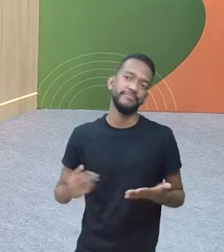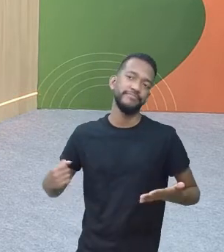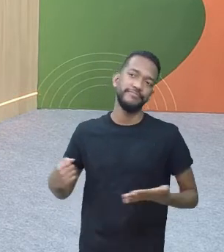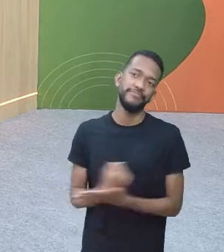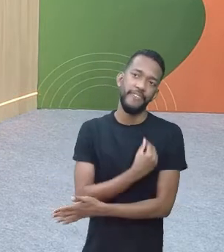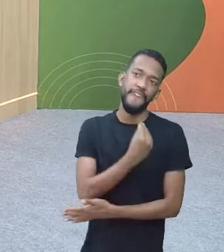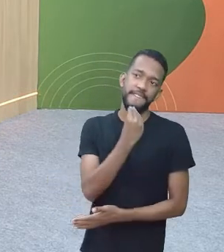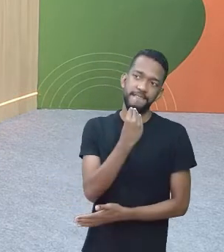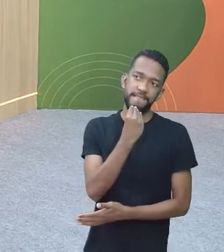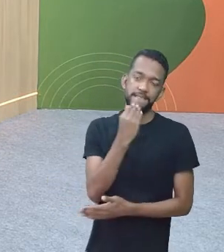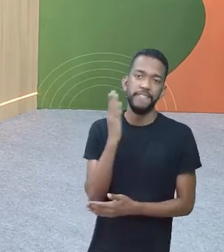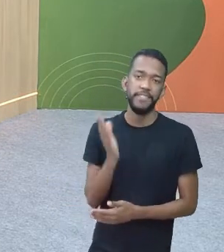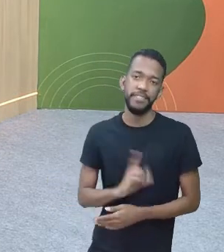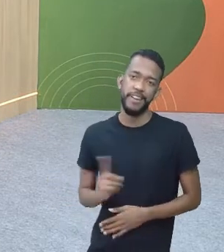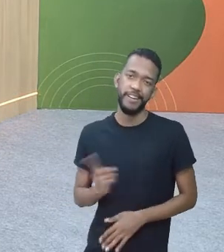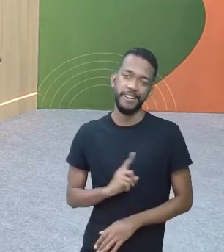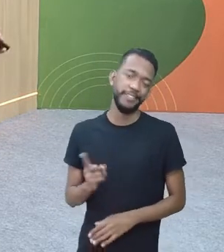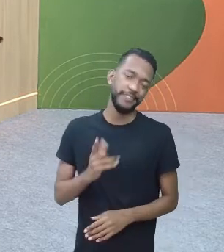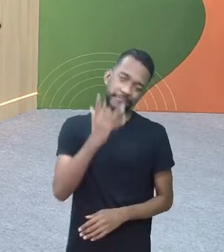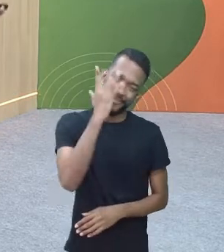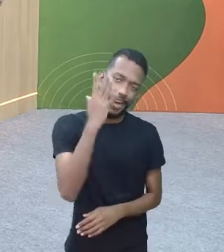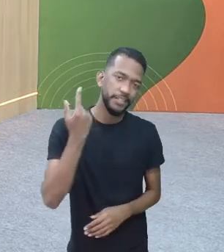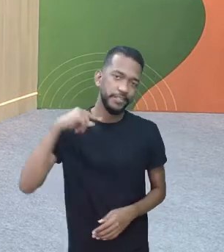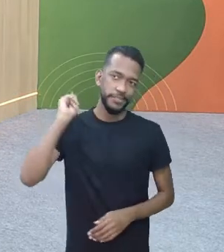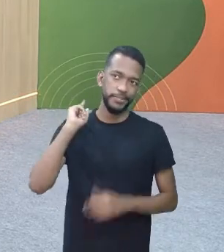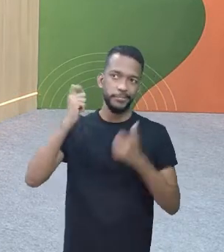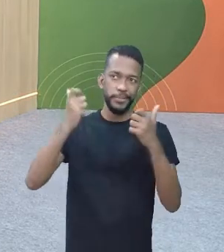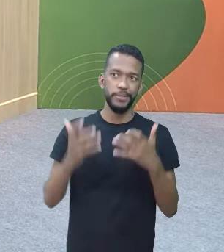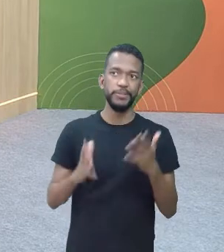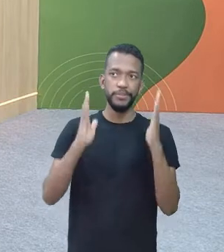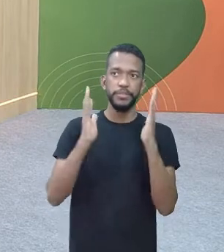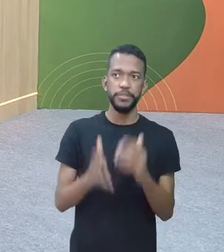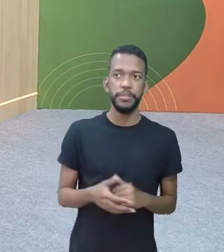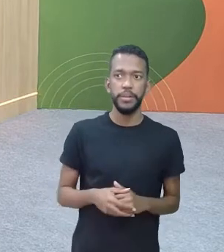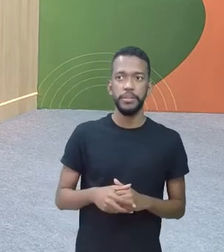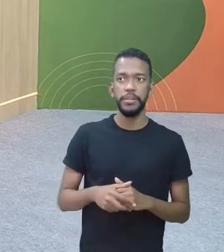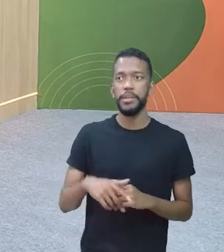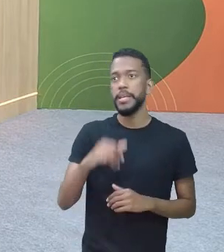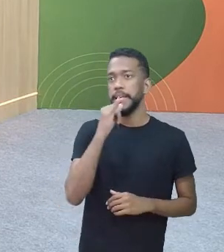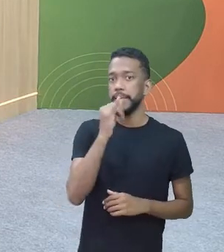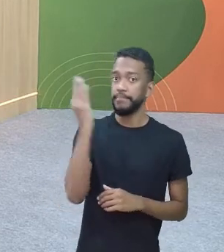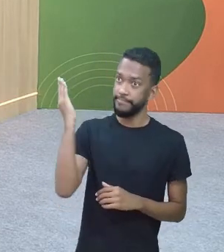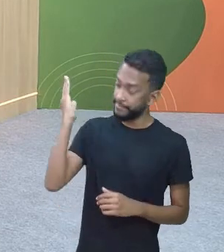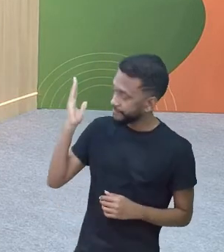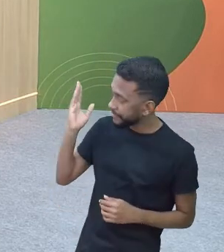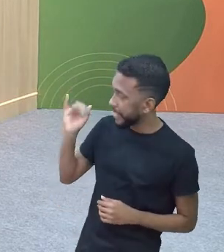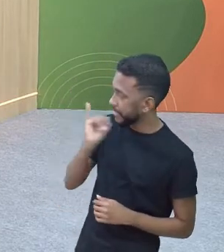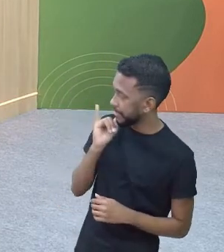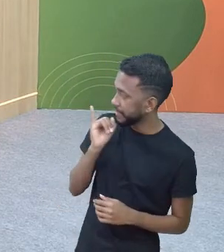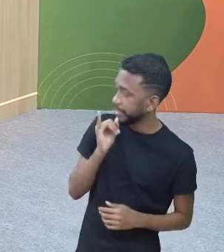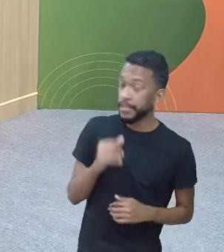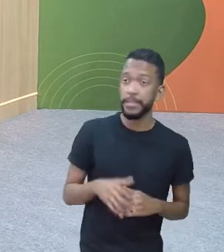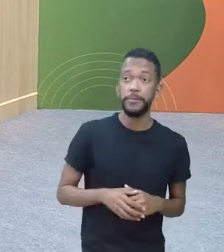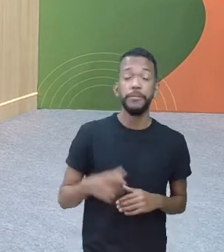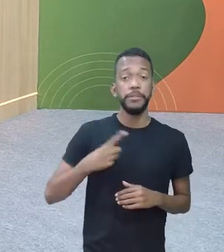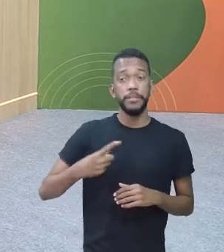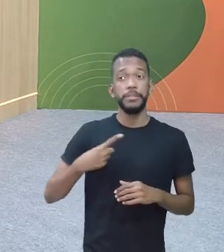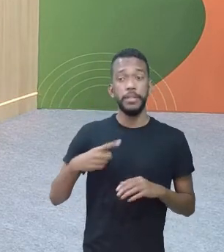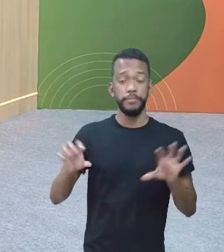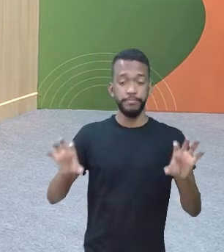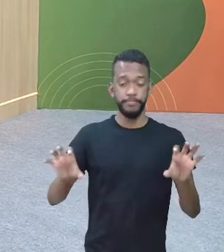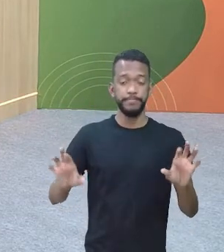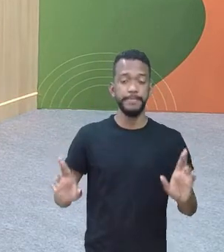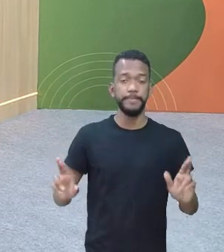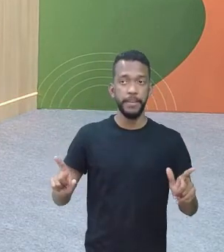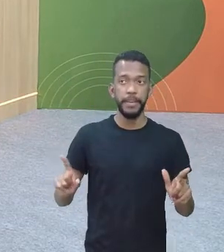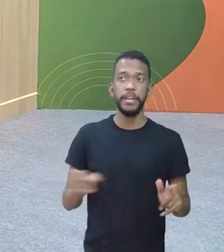Foi o último exemplo que eu dei aqui para vocês, não foi? Então, a gente teve esse caso aqui, ó. Quando os denominadores são diferentes, a